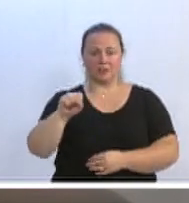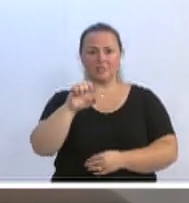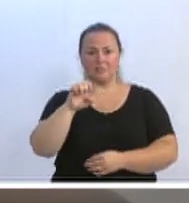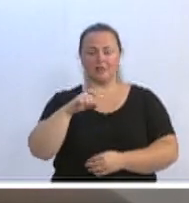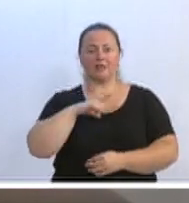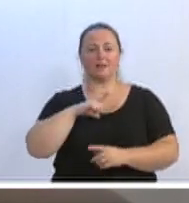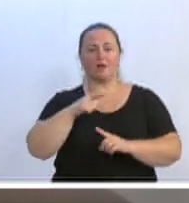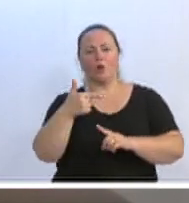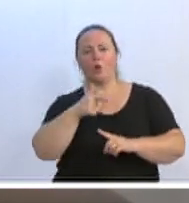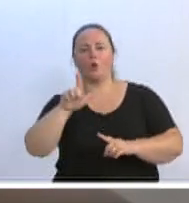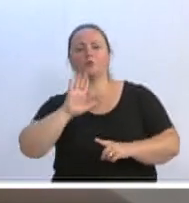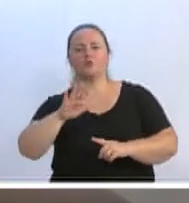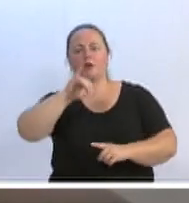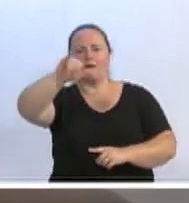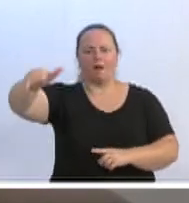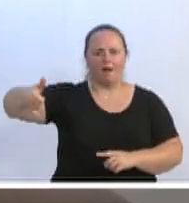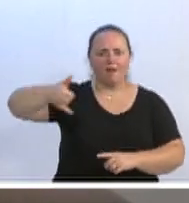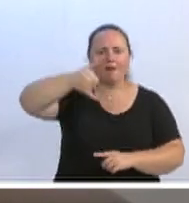levantado.